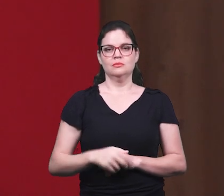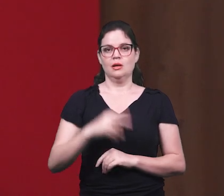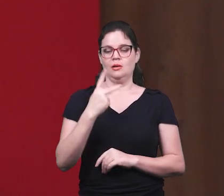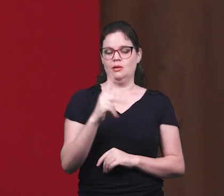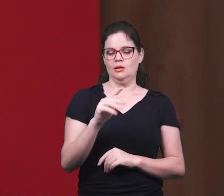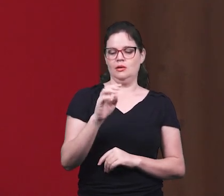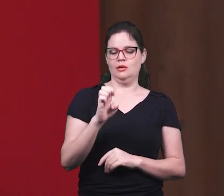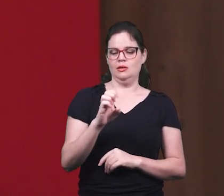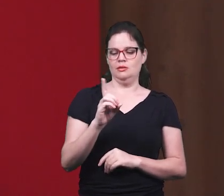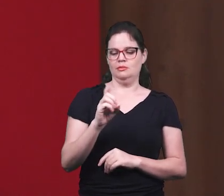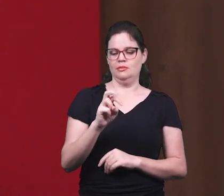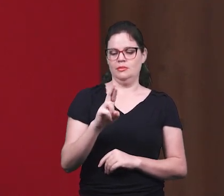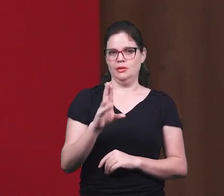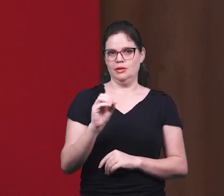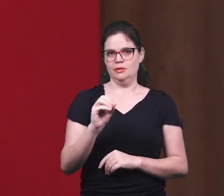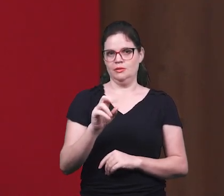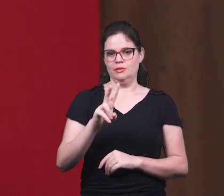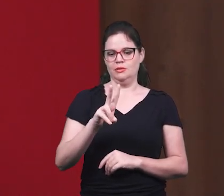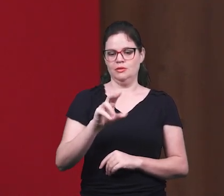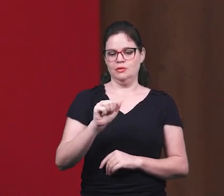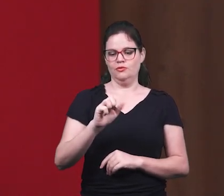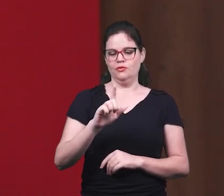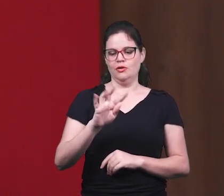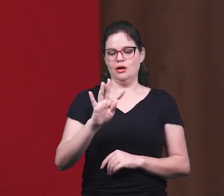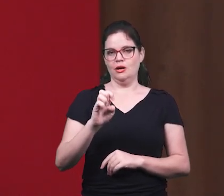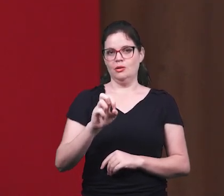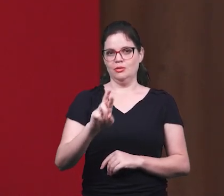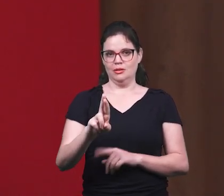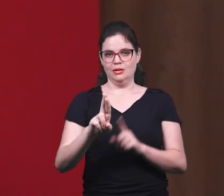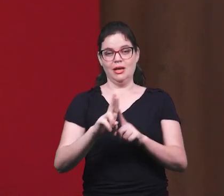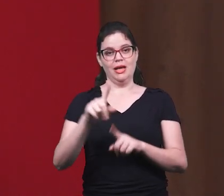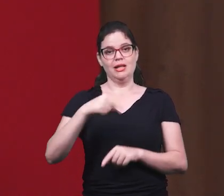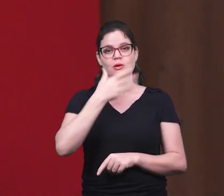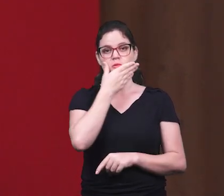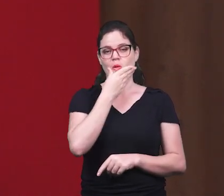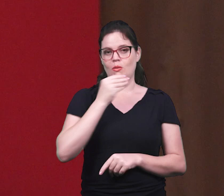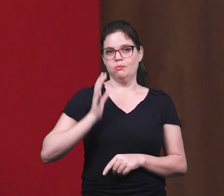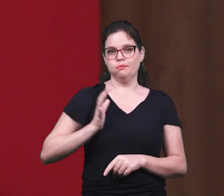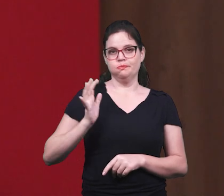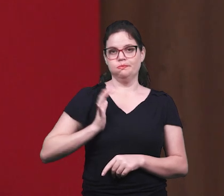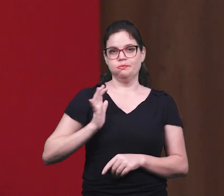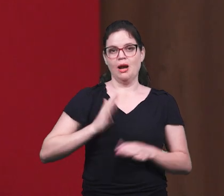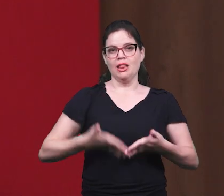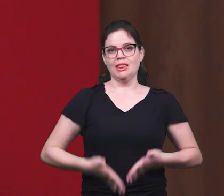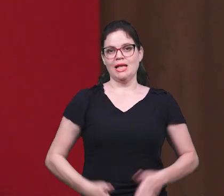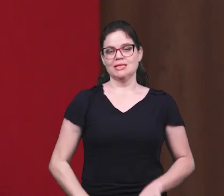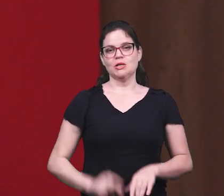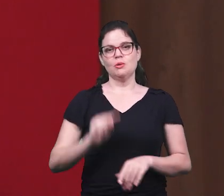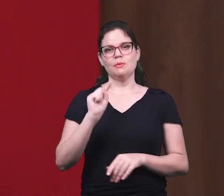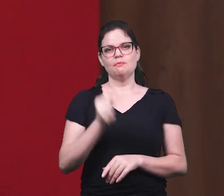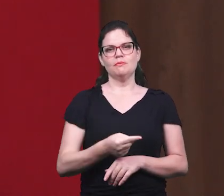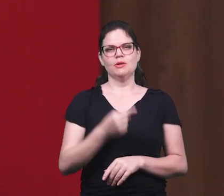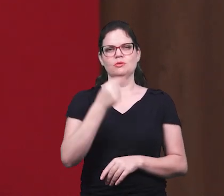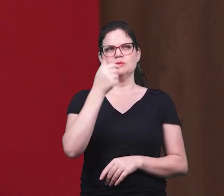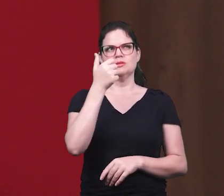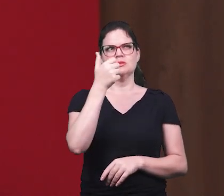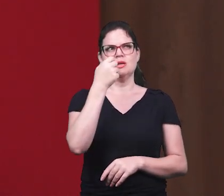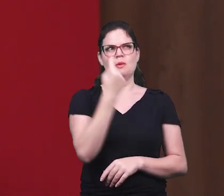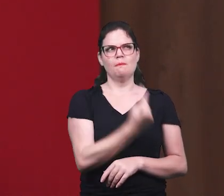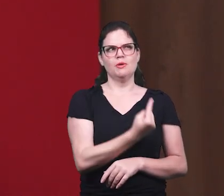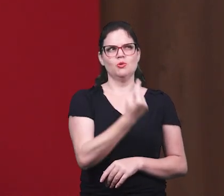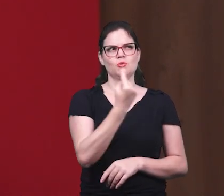Pedro Valdo, ele era um homem rico, ele nasceu em 1140, em Lyon, na